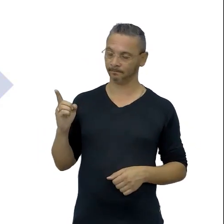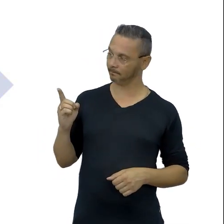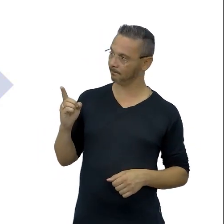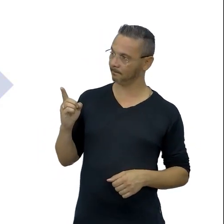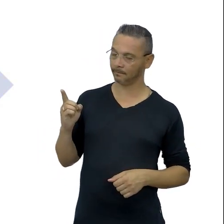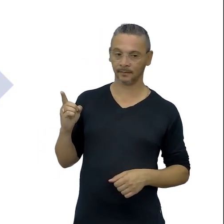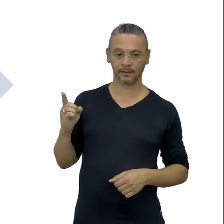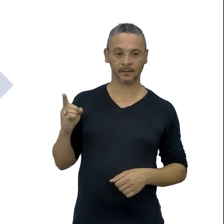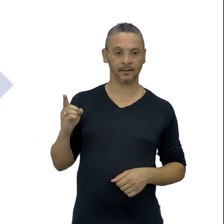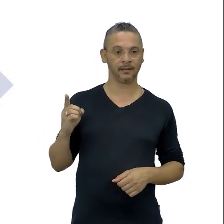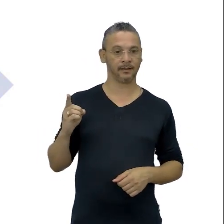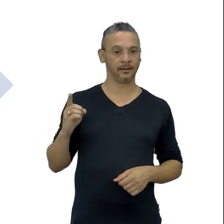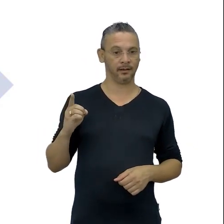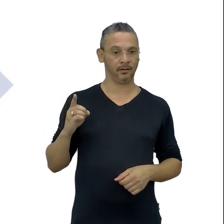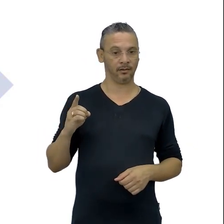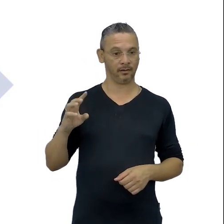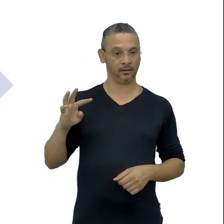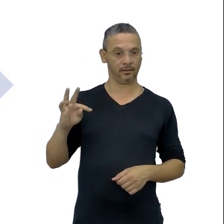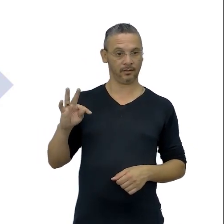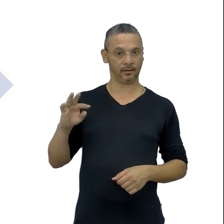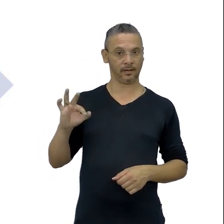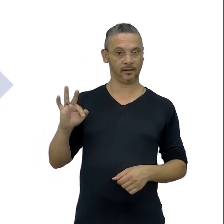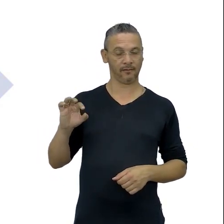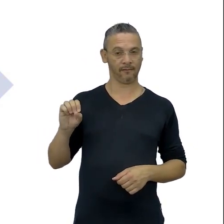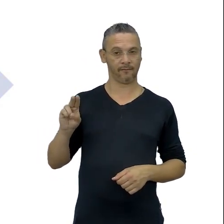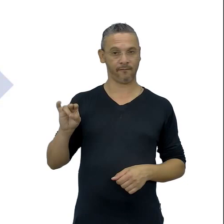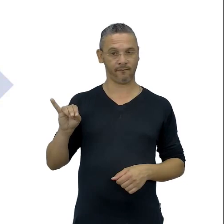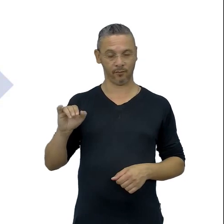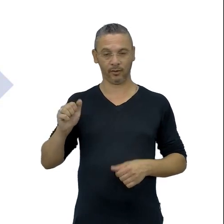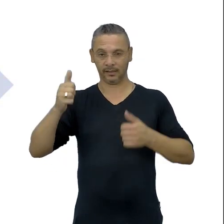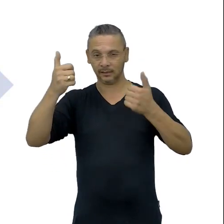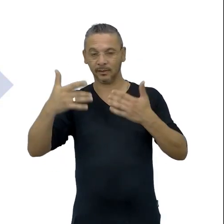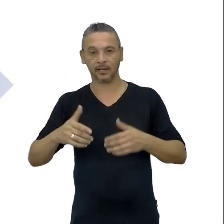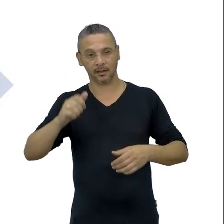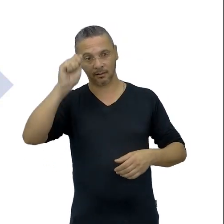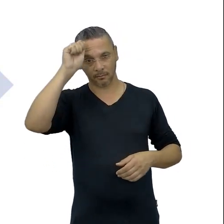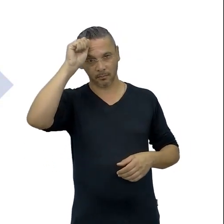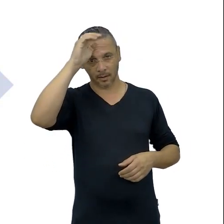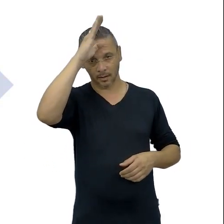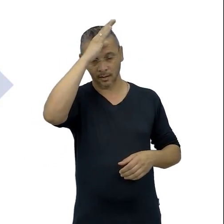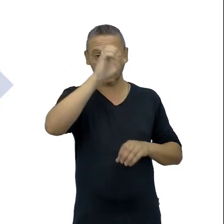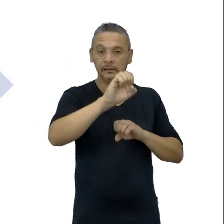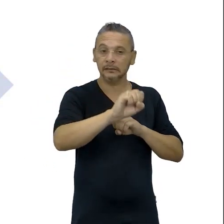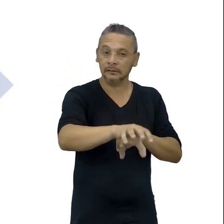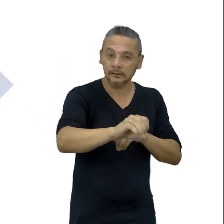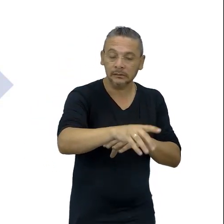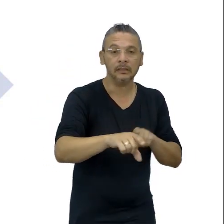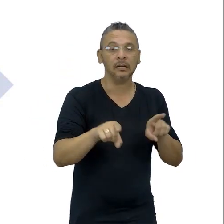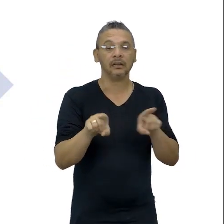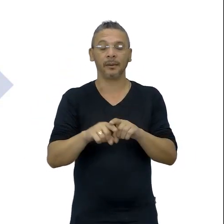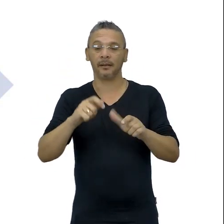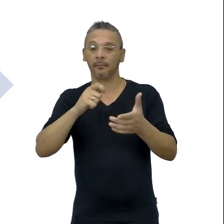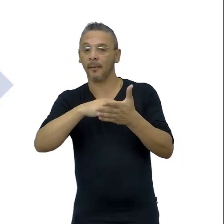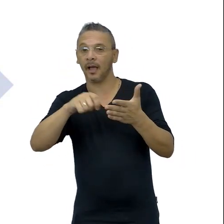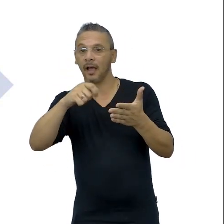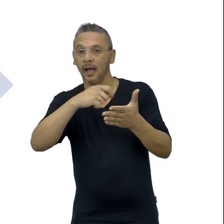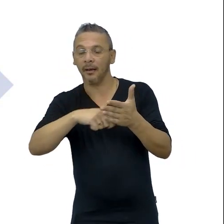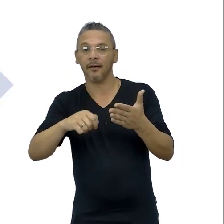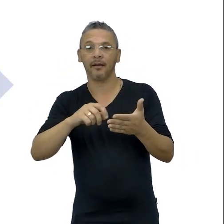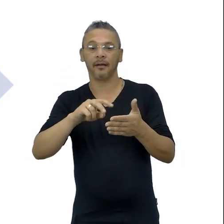que Kuhne, né, não basta alfabetizar, mas é necessário investir no letramento dos